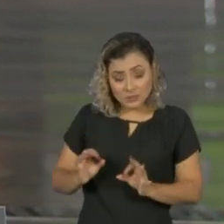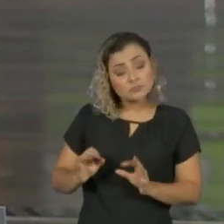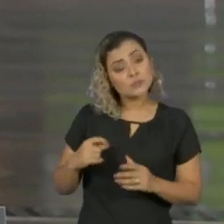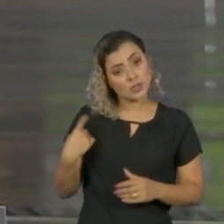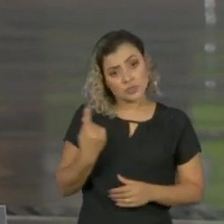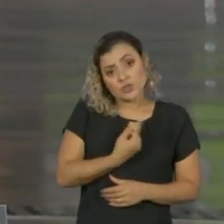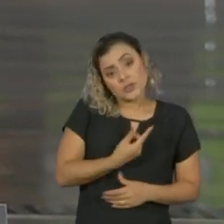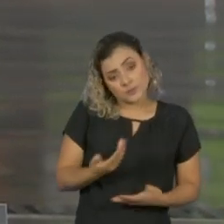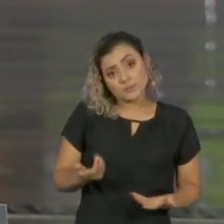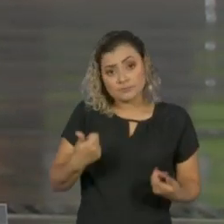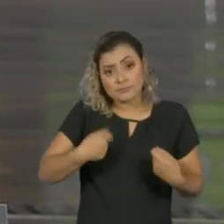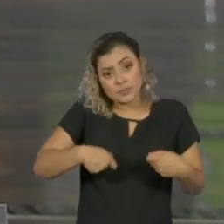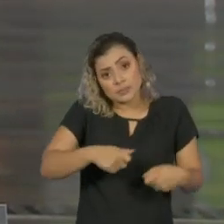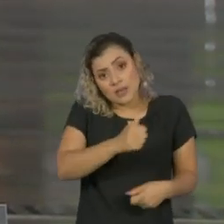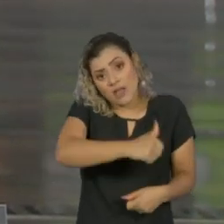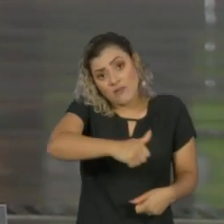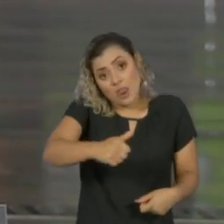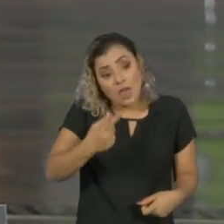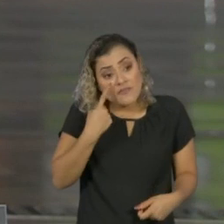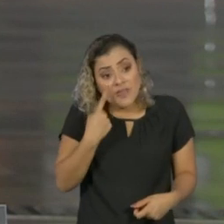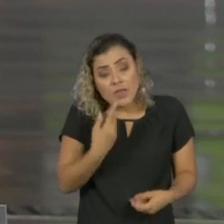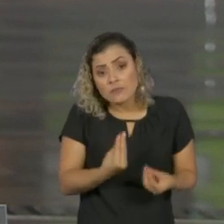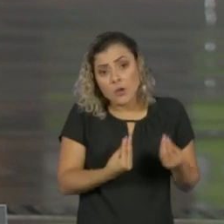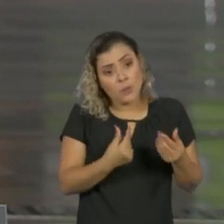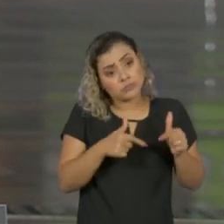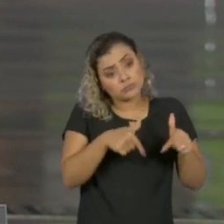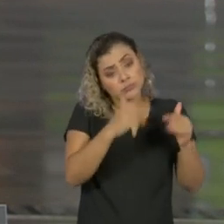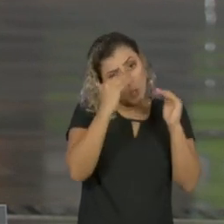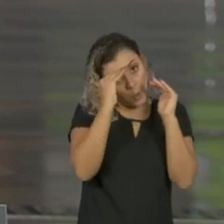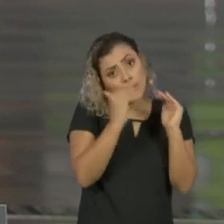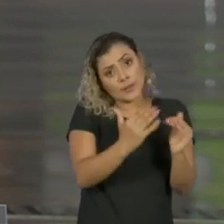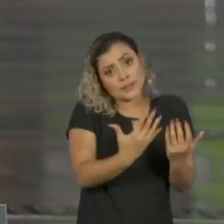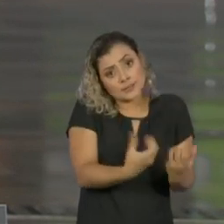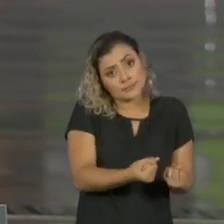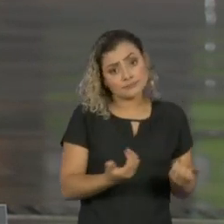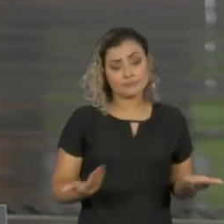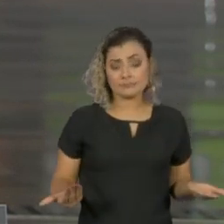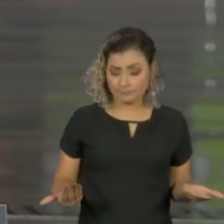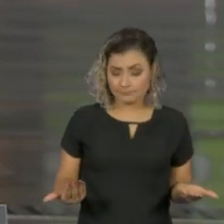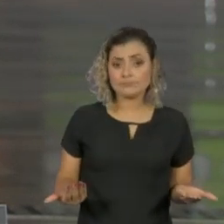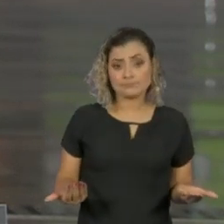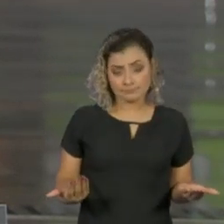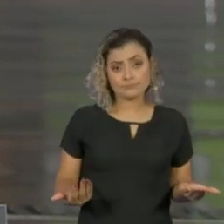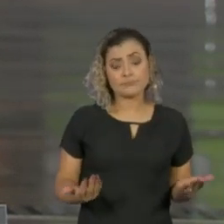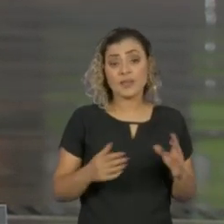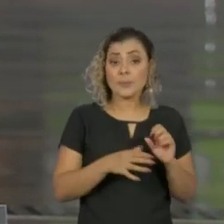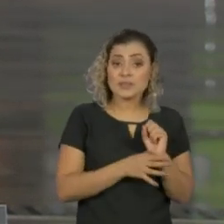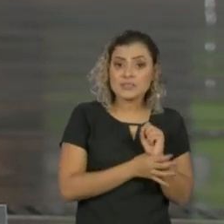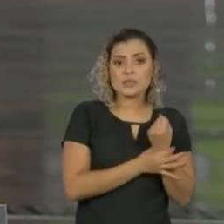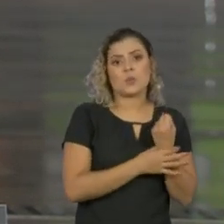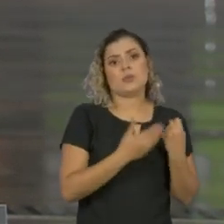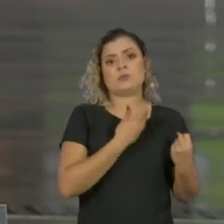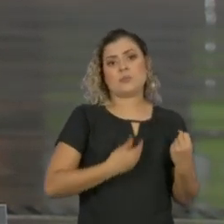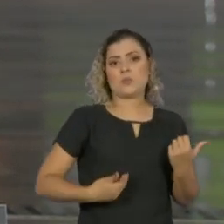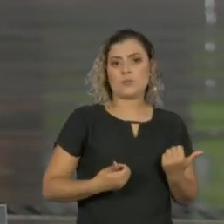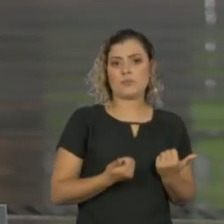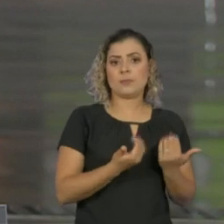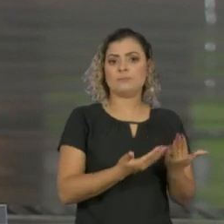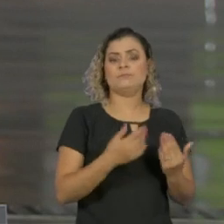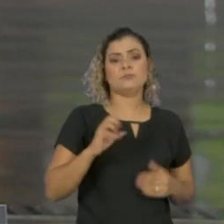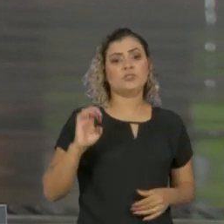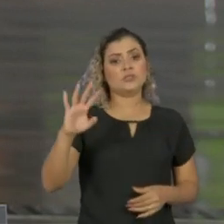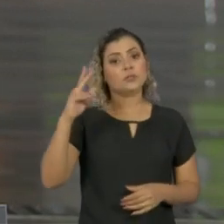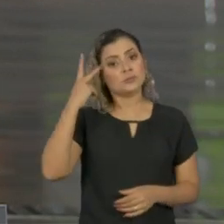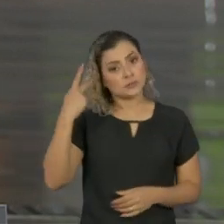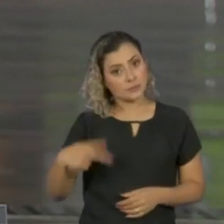vamos avaliar a possibilidade, neste atendimento, do ponto de vista de garantir a segurança pública no estado de São